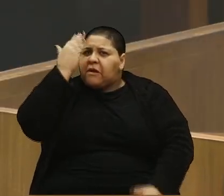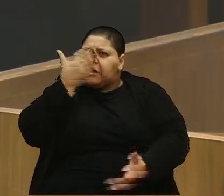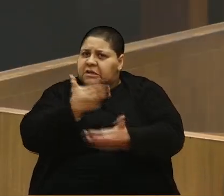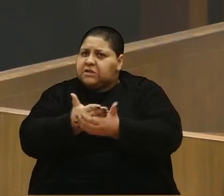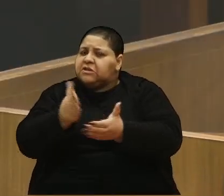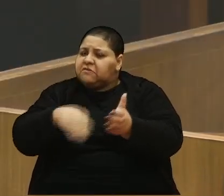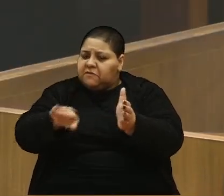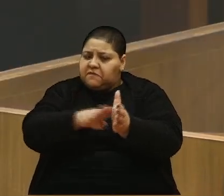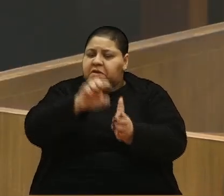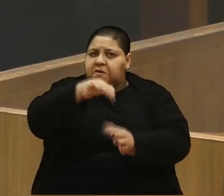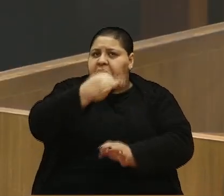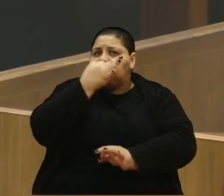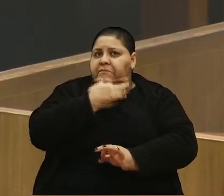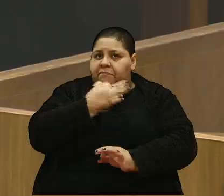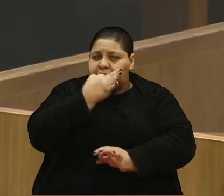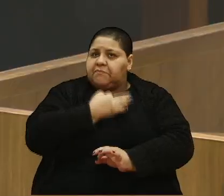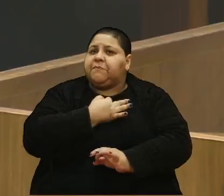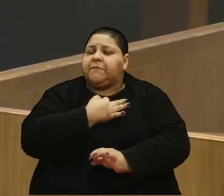uma